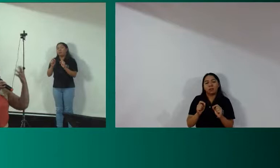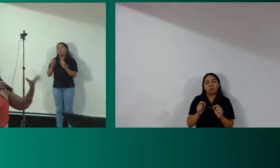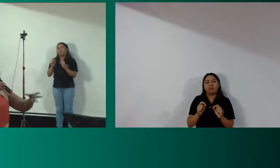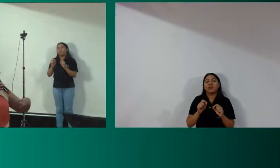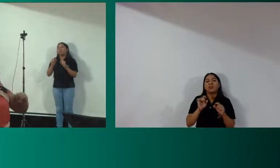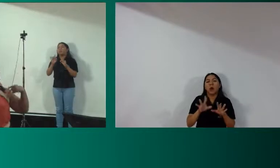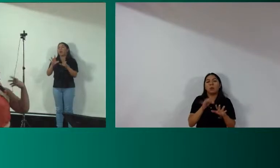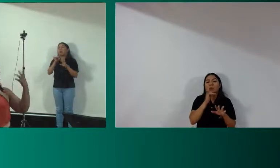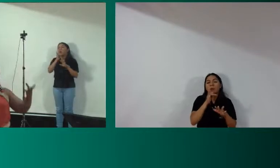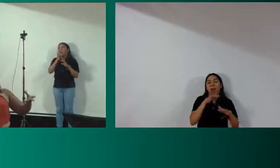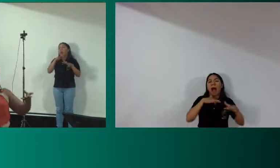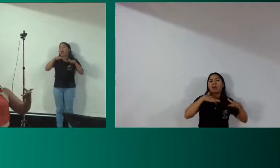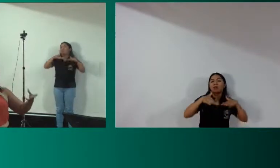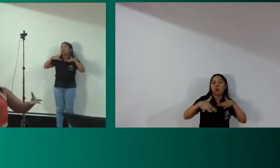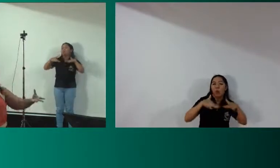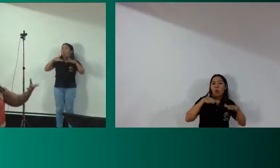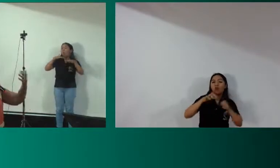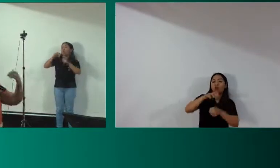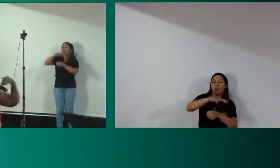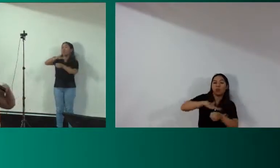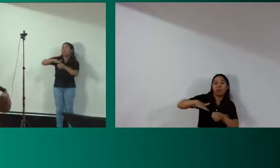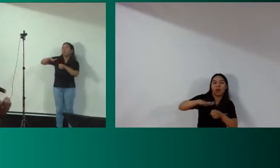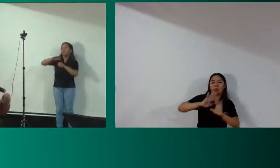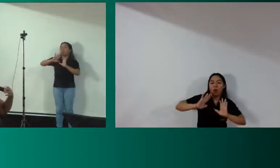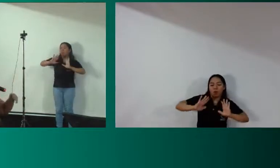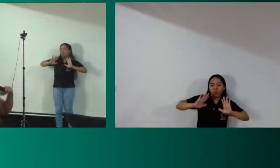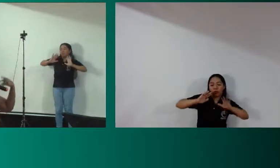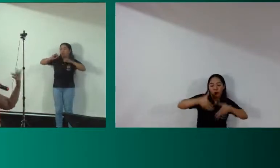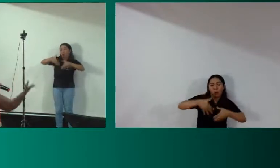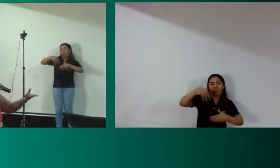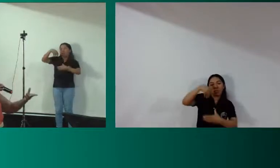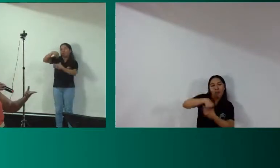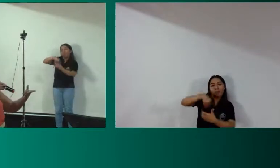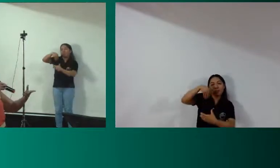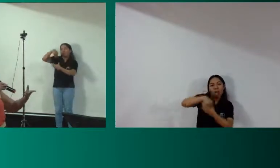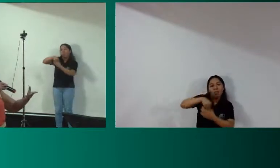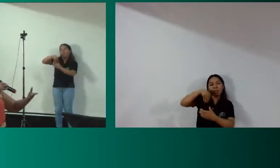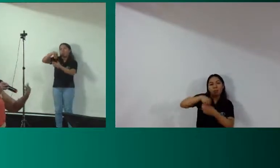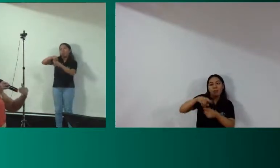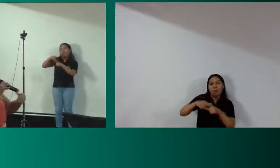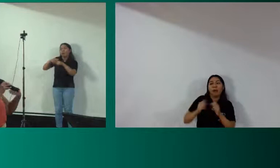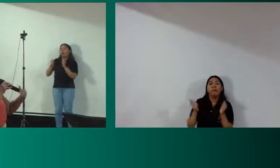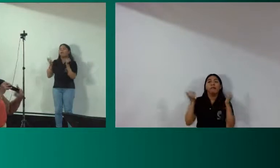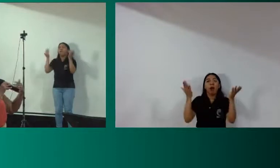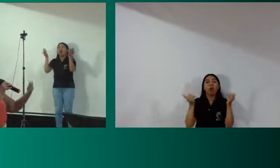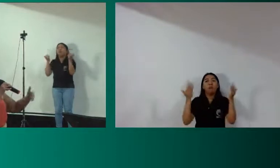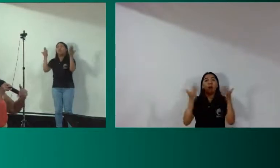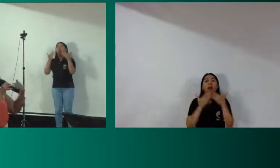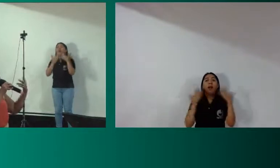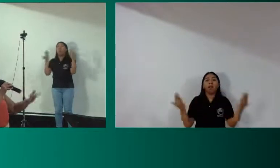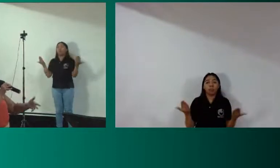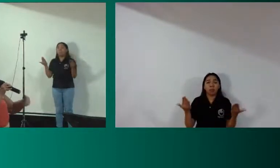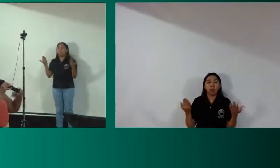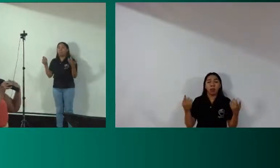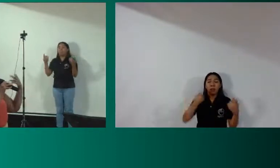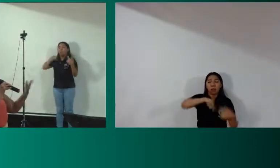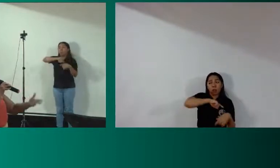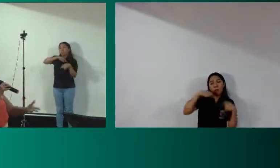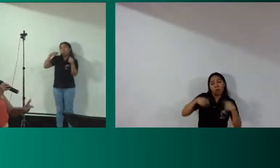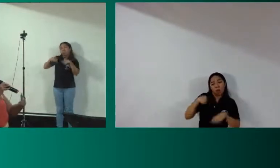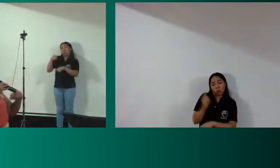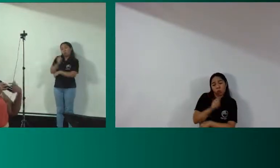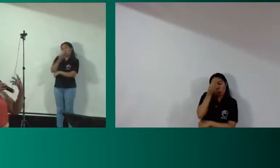ações de extensão que mais se voltam para dentro do que é para fora né a gente precisa levar os nossos conhecimentos